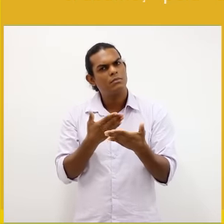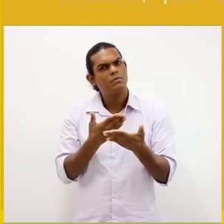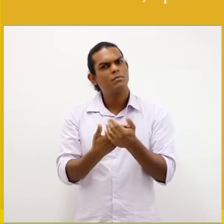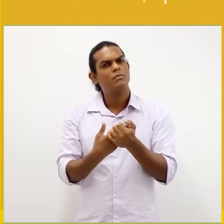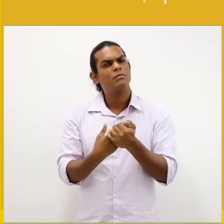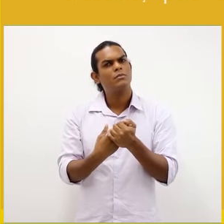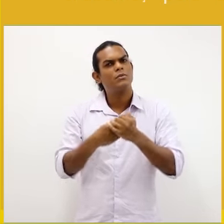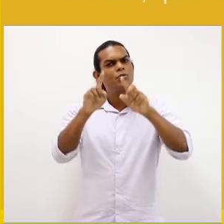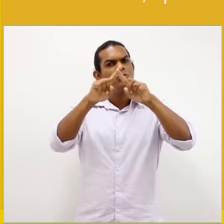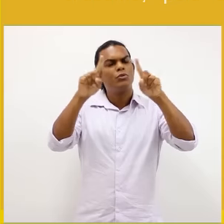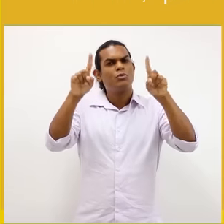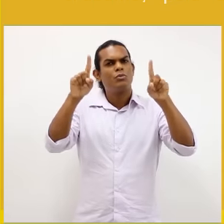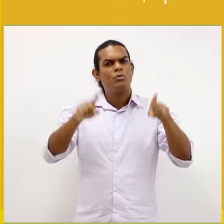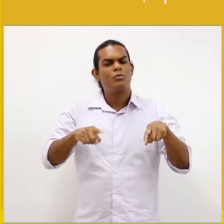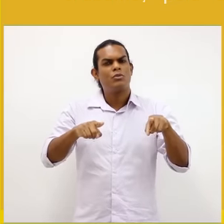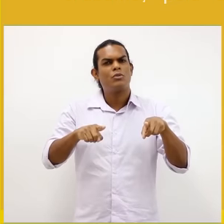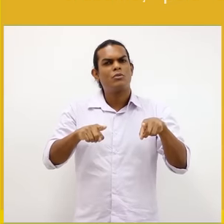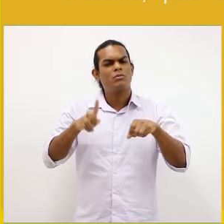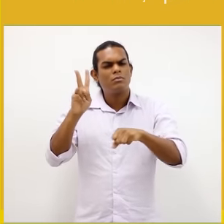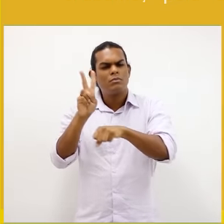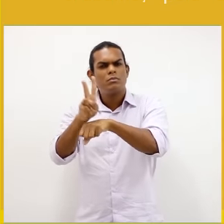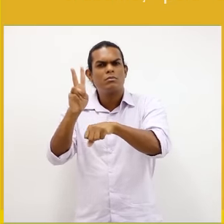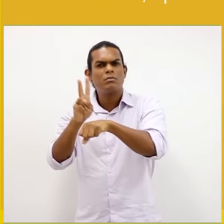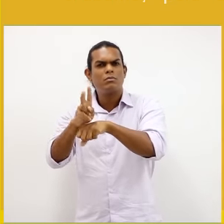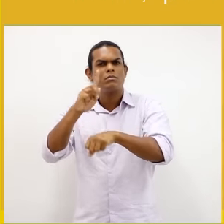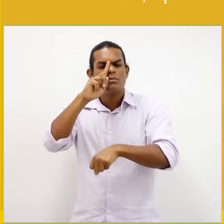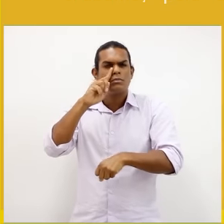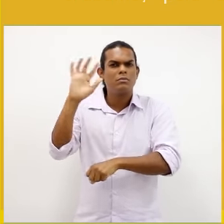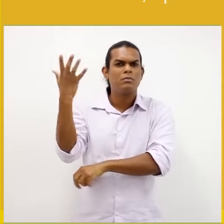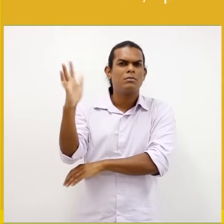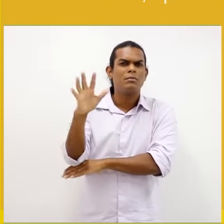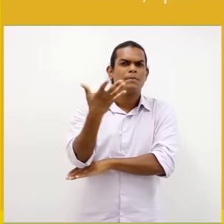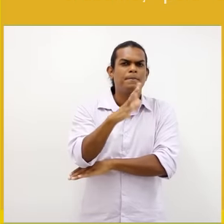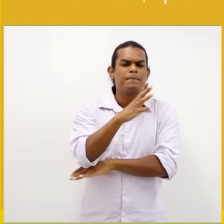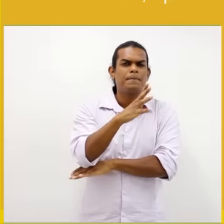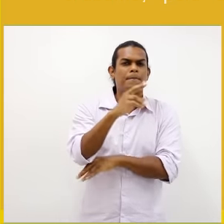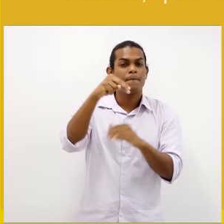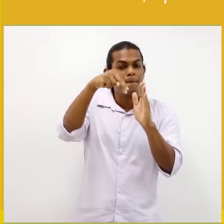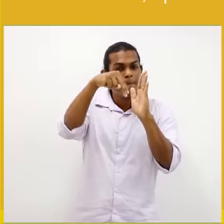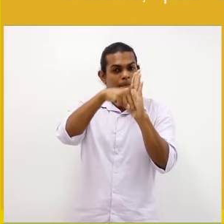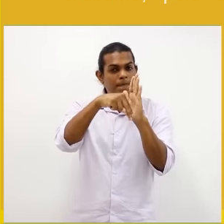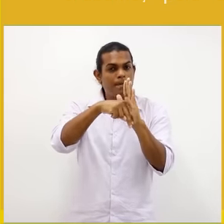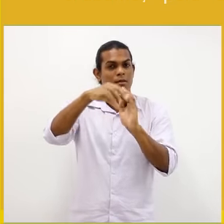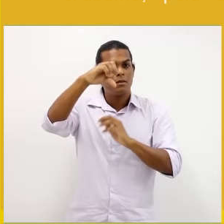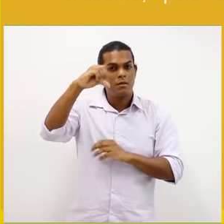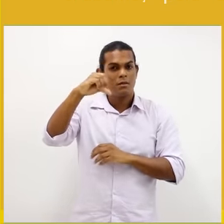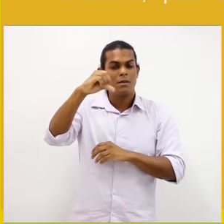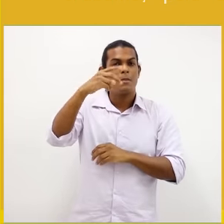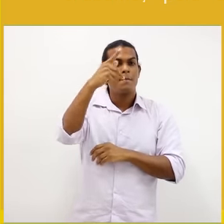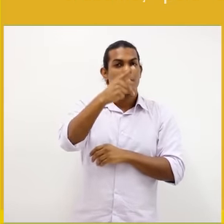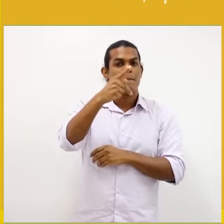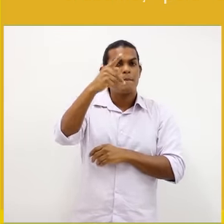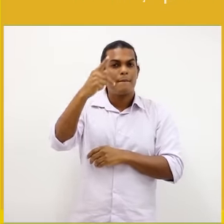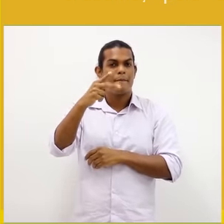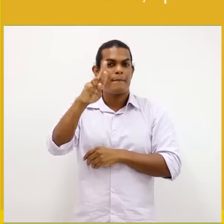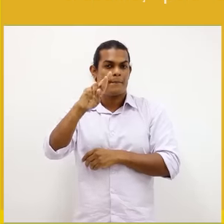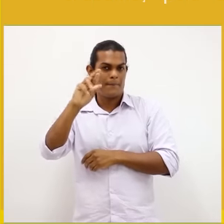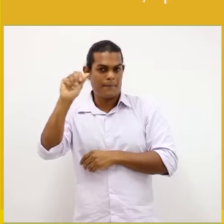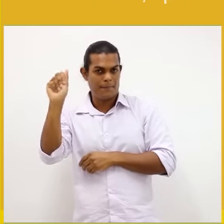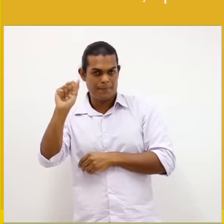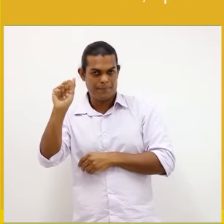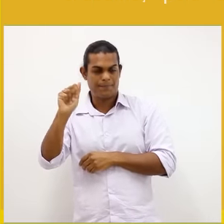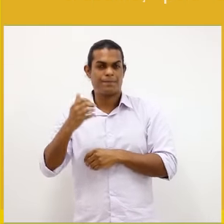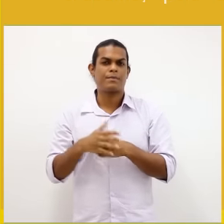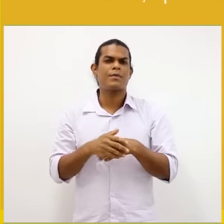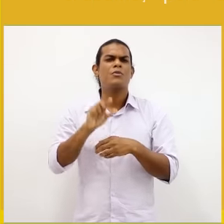o Programa de Prevenção de Riscos Ambientais, constante da NR9, o chamado PPRA. O que